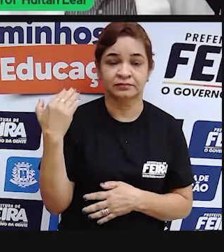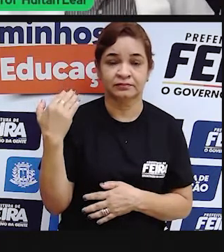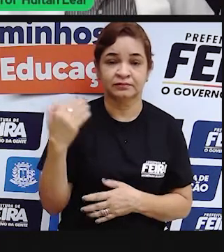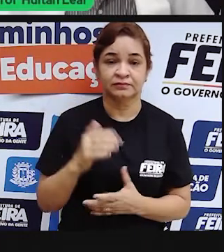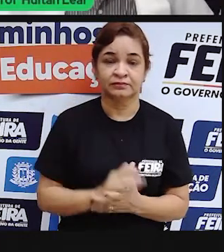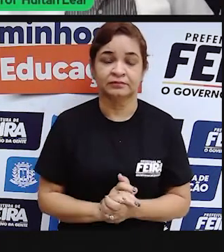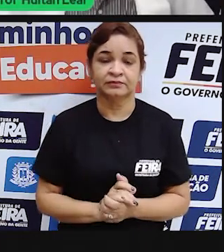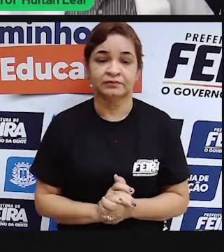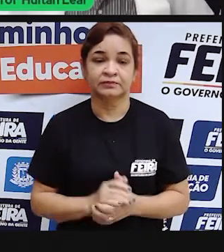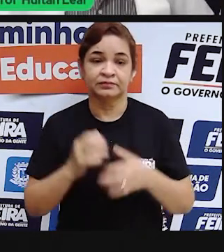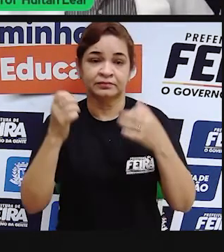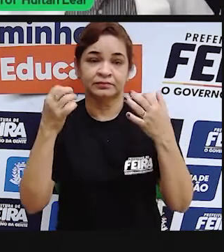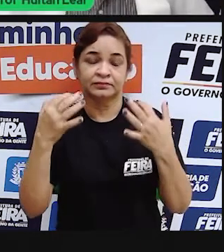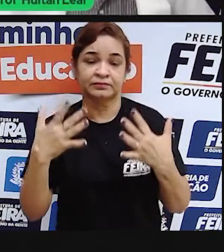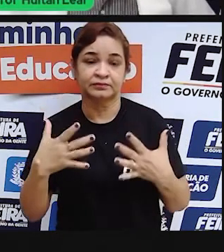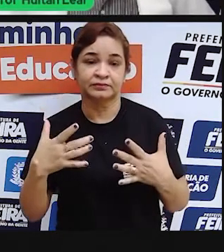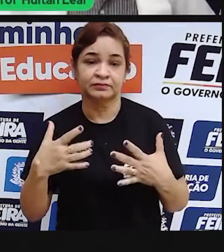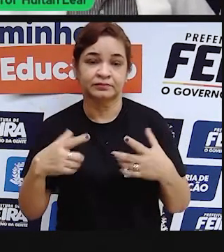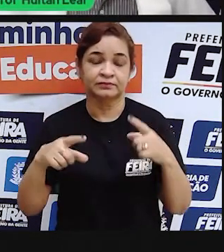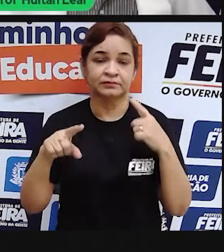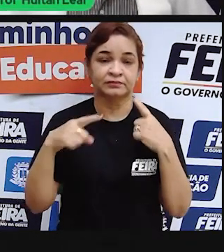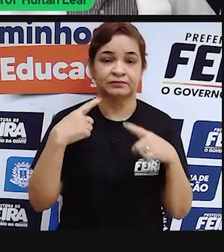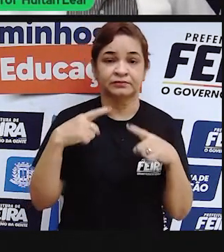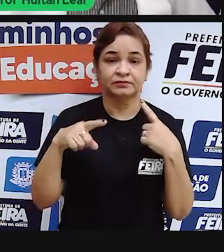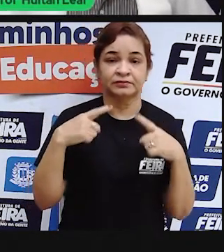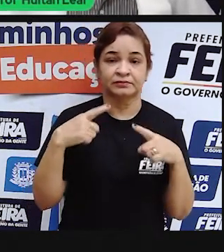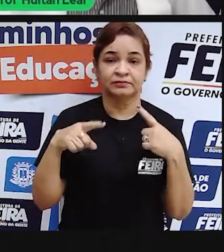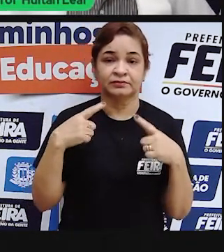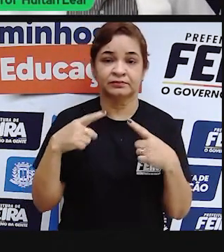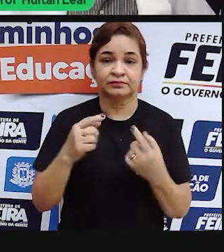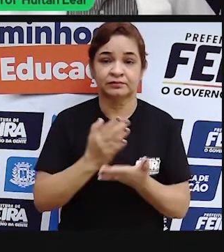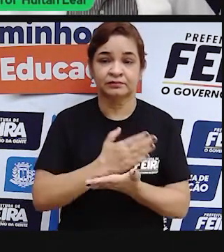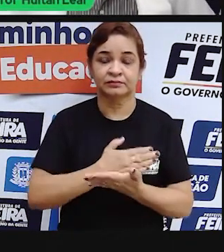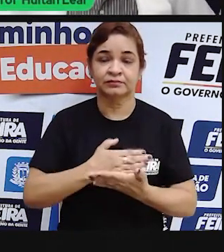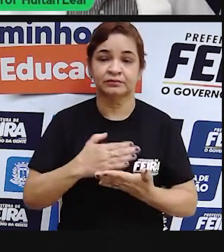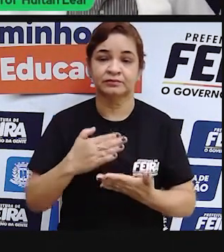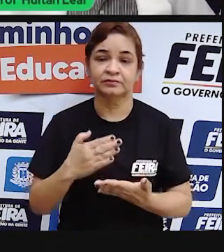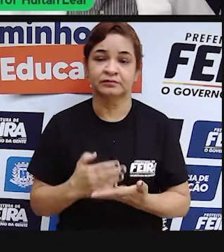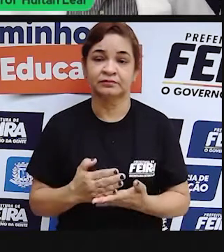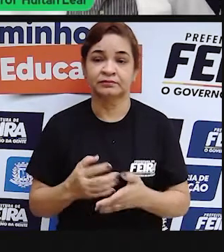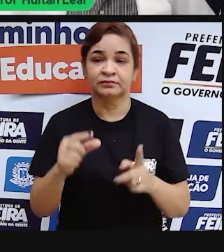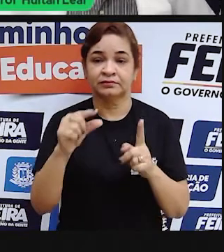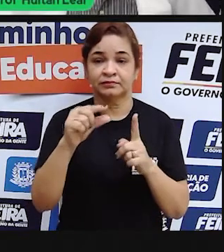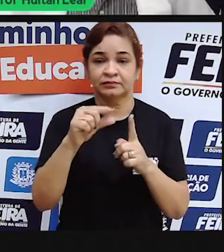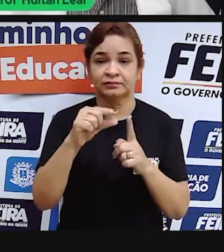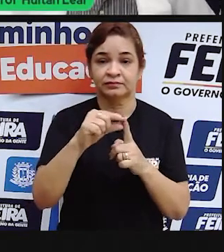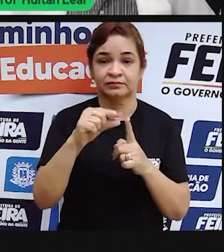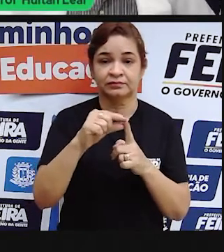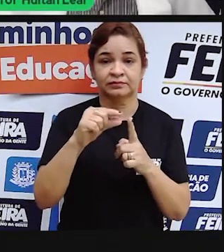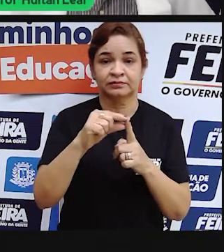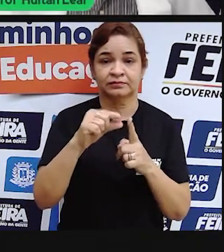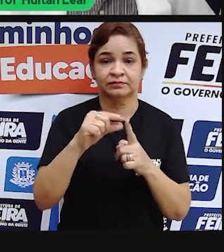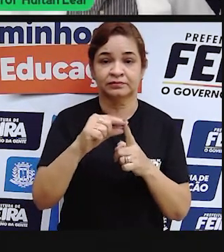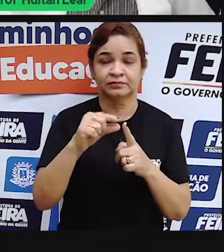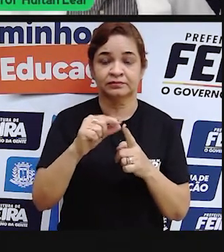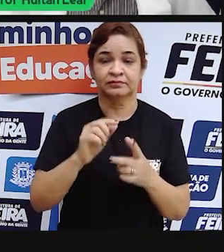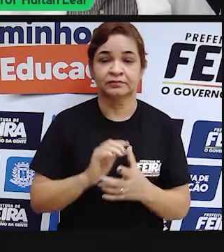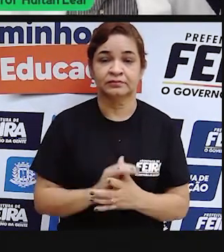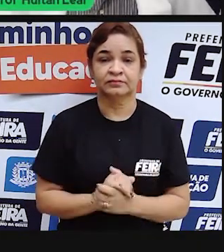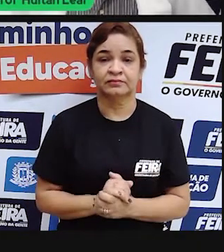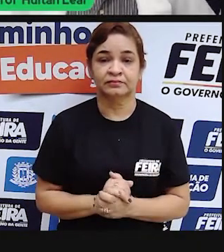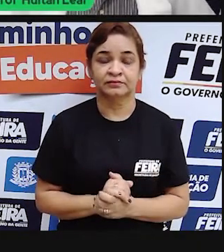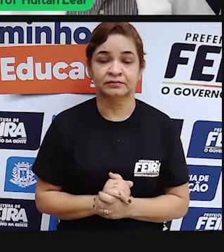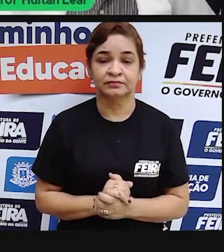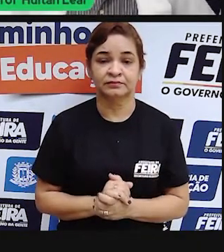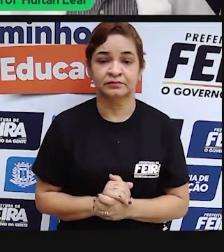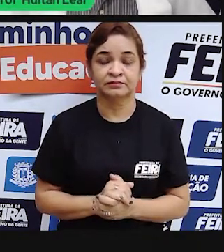sobre canção, não foi isso? A origem da palavra canção, né?